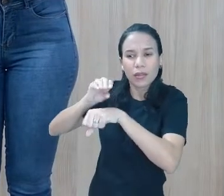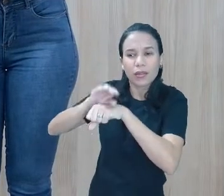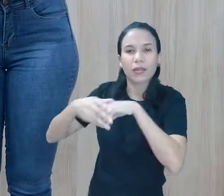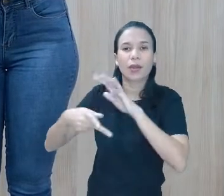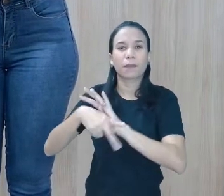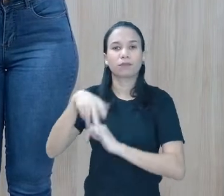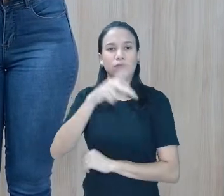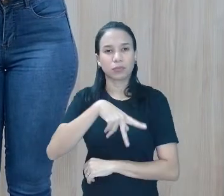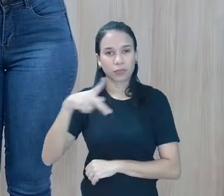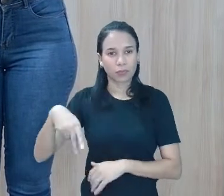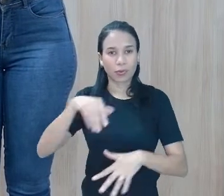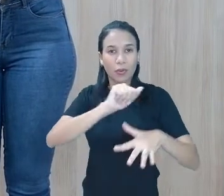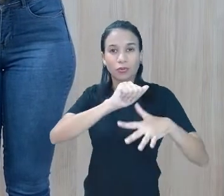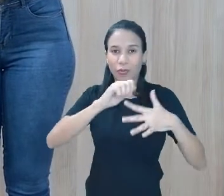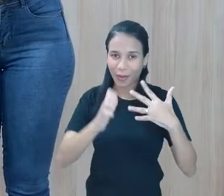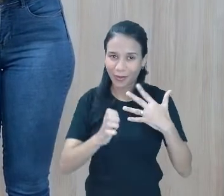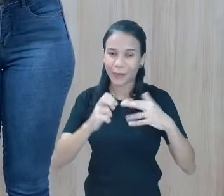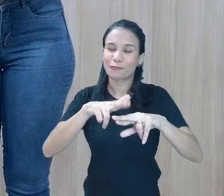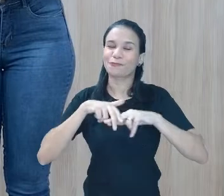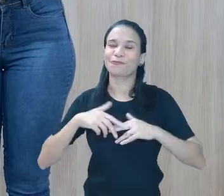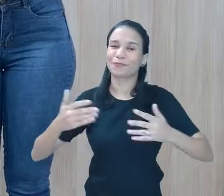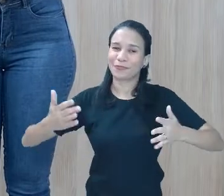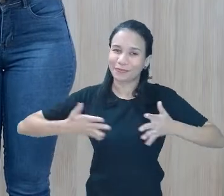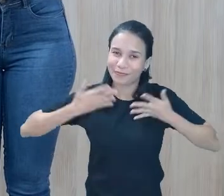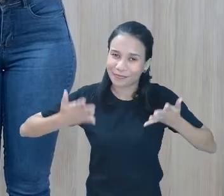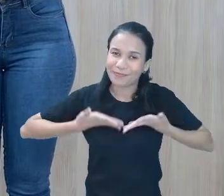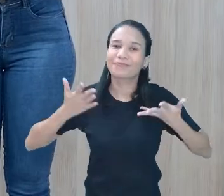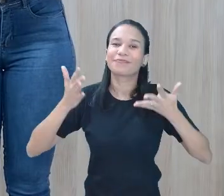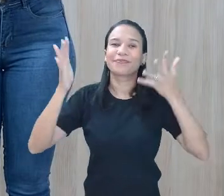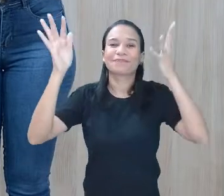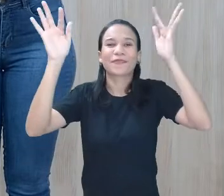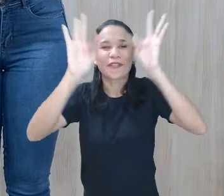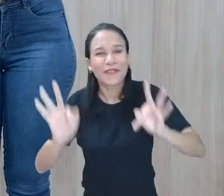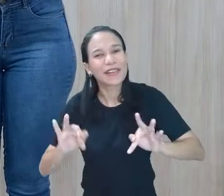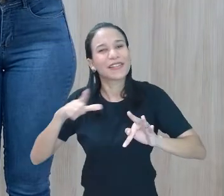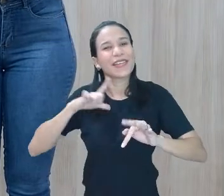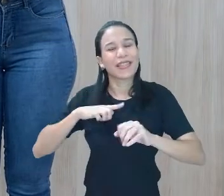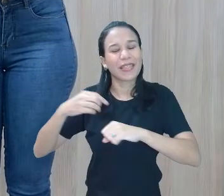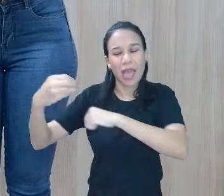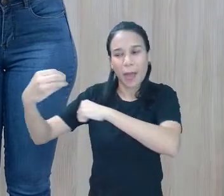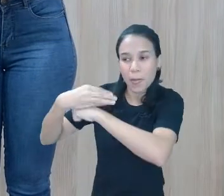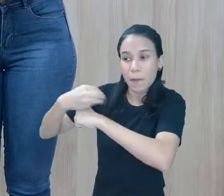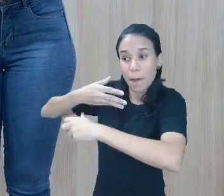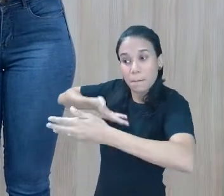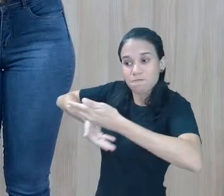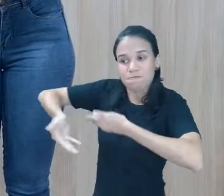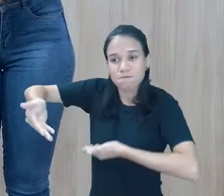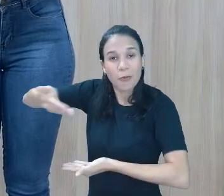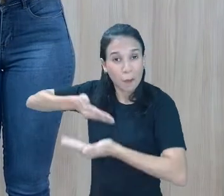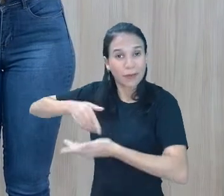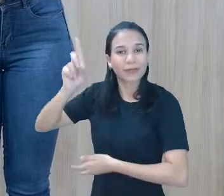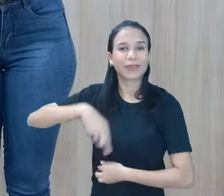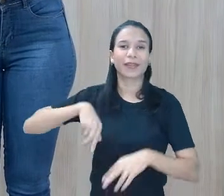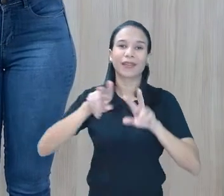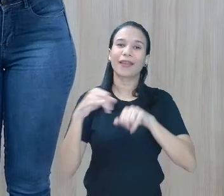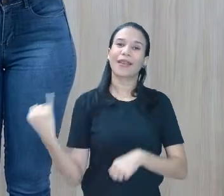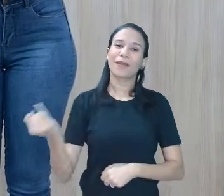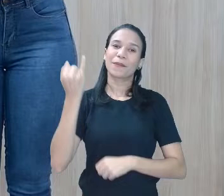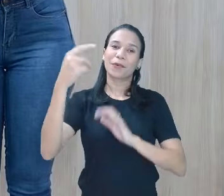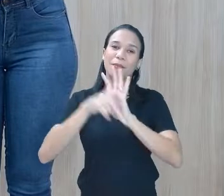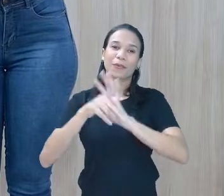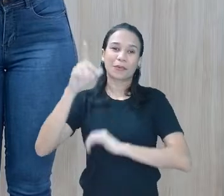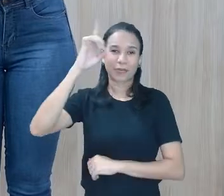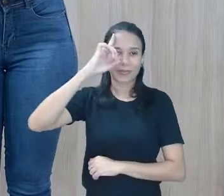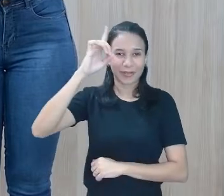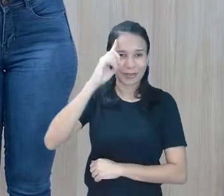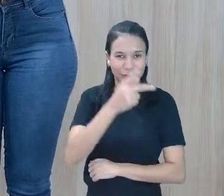dos professores do AEE. Então, a gente fica feliz que vocês estão aqui com a gente, sugerindo, trazendo temáticas que são importantes para o dia a